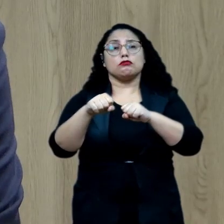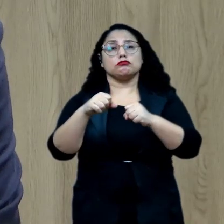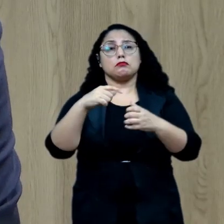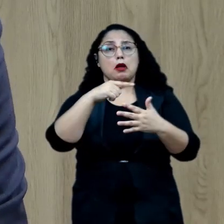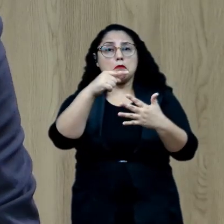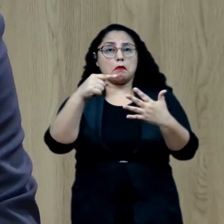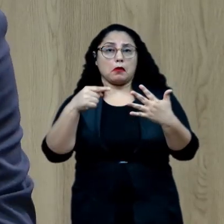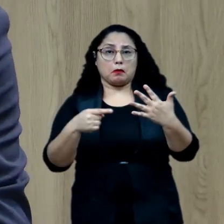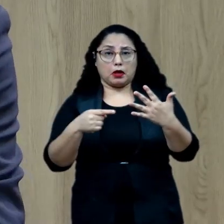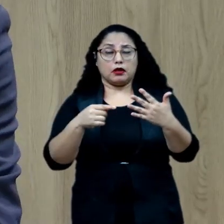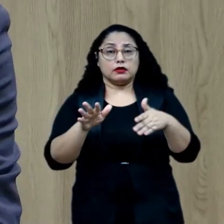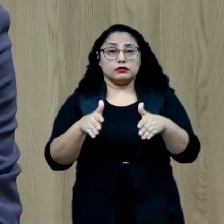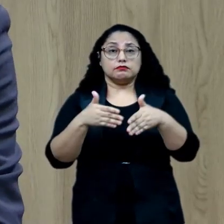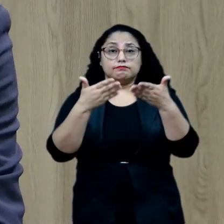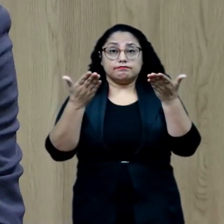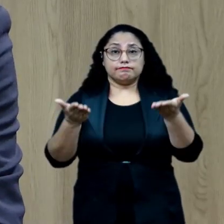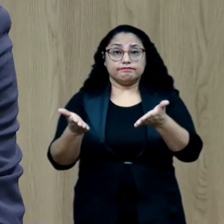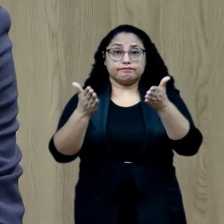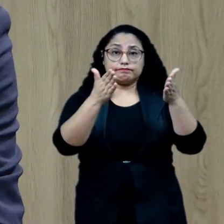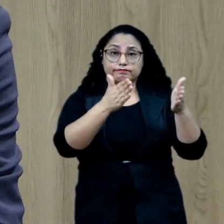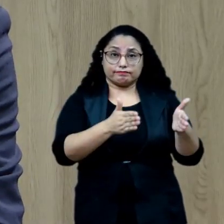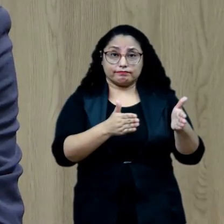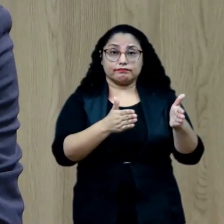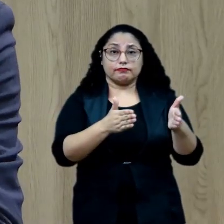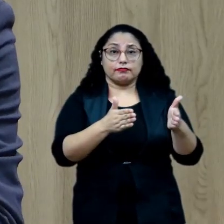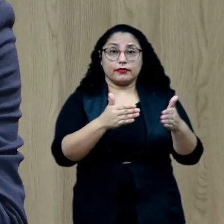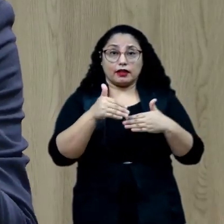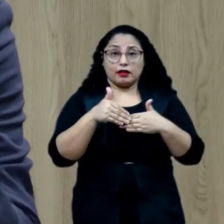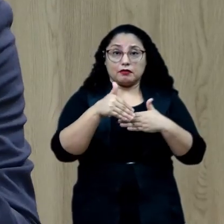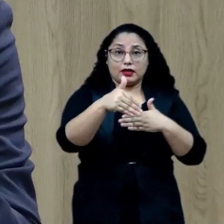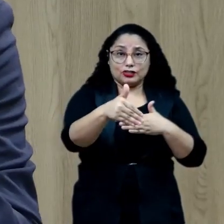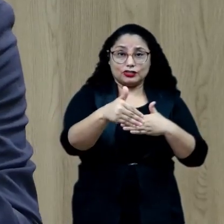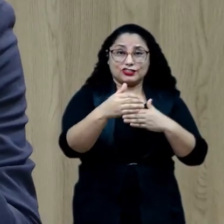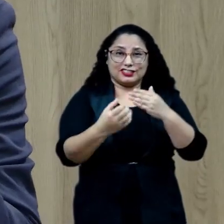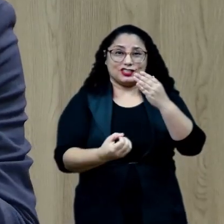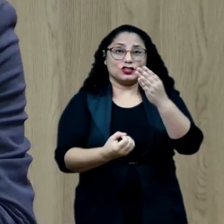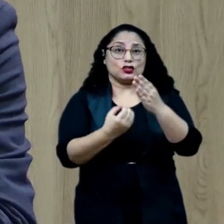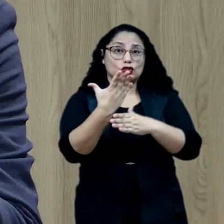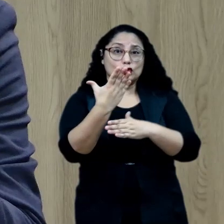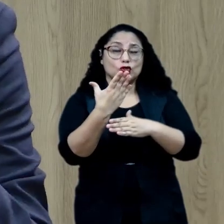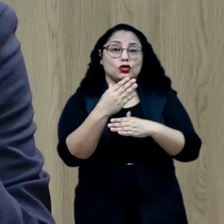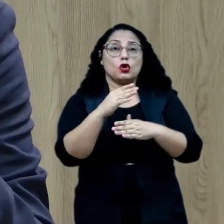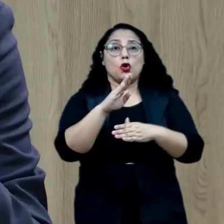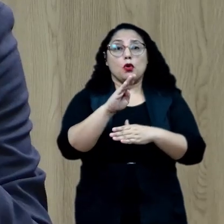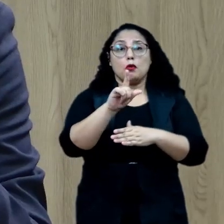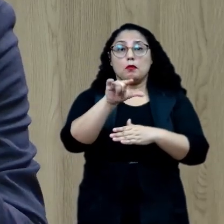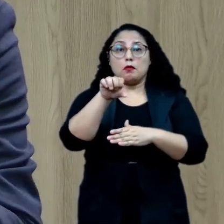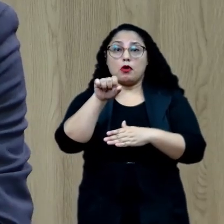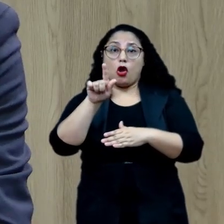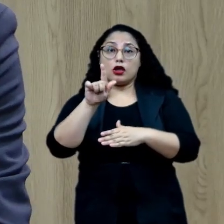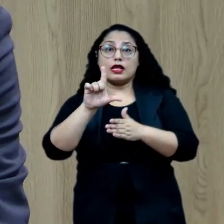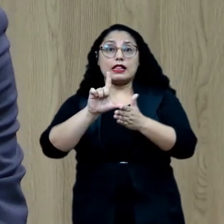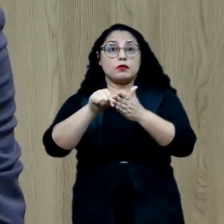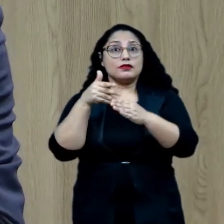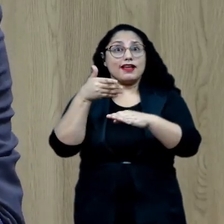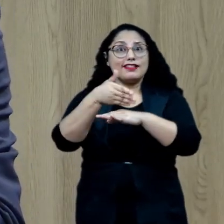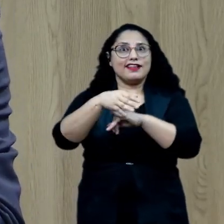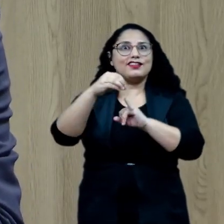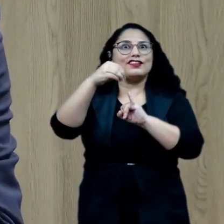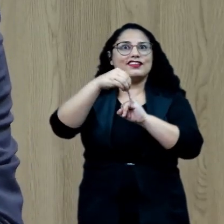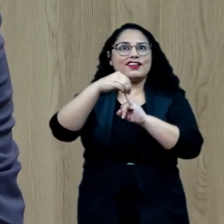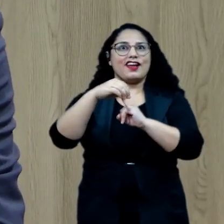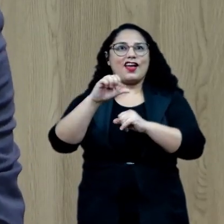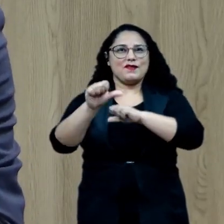graduação. Então, foi a partir disso que surge o blog. Depois que eu entro no IF, aí